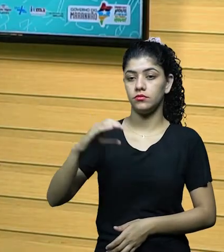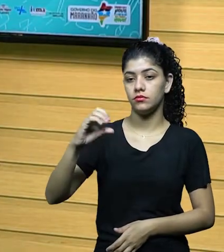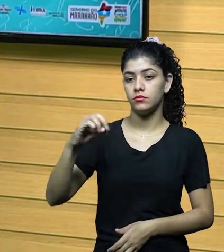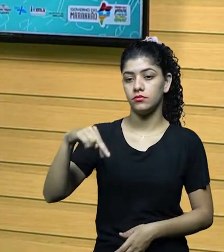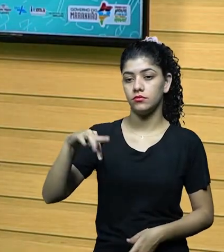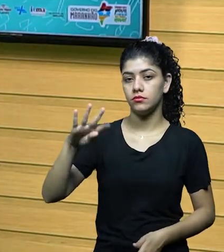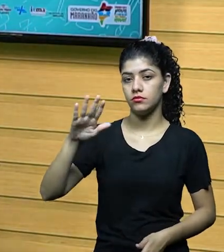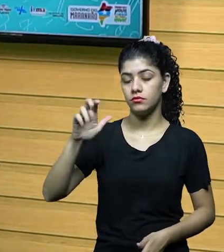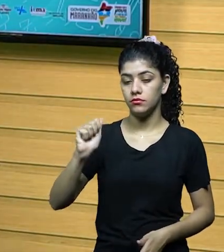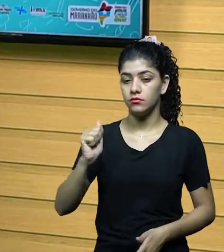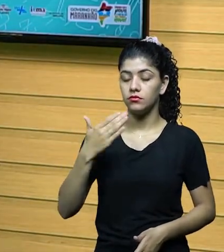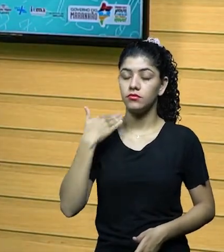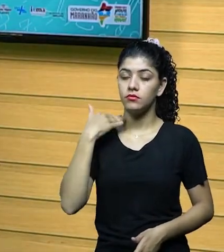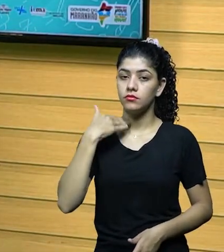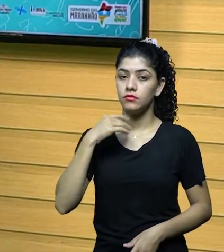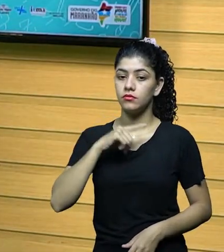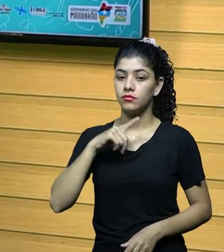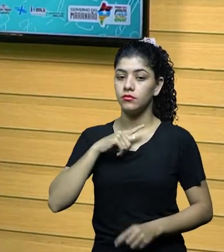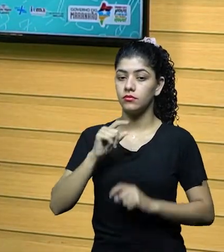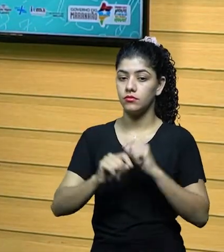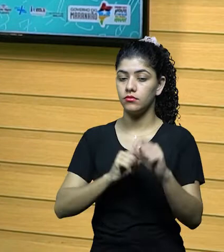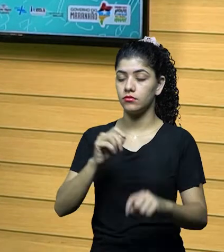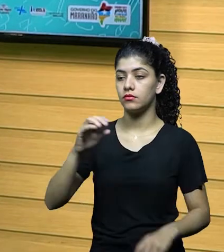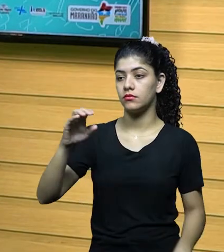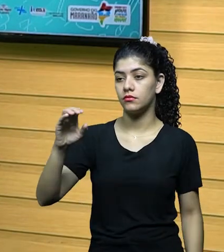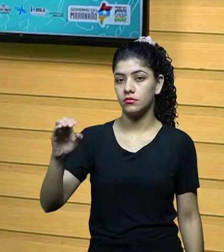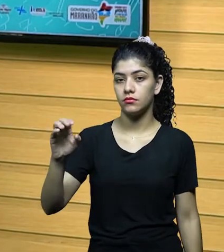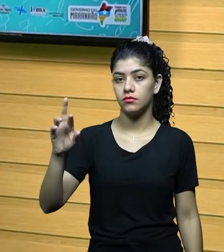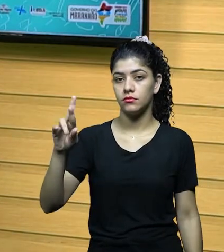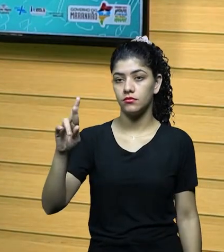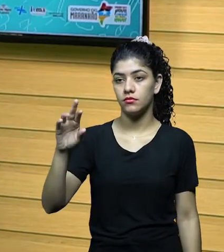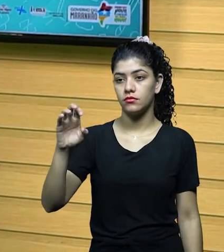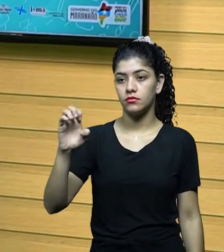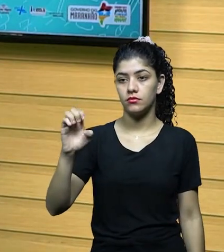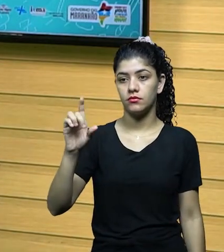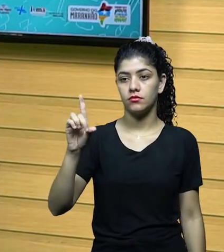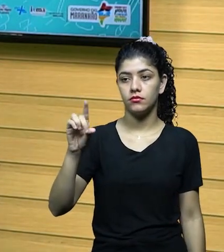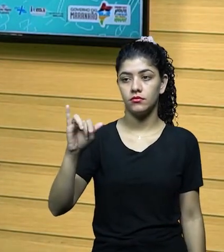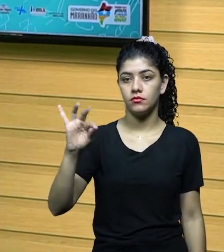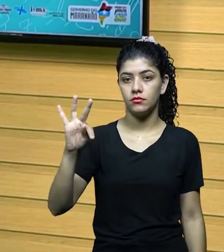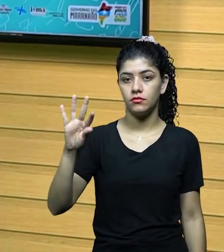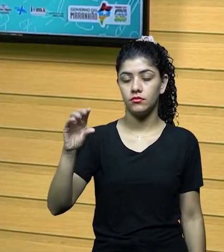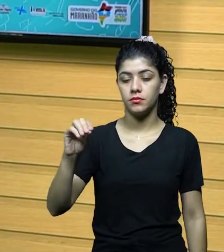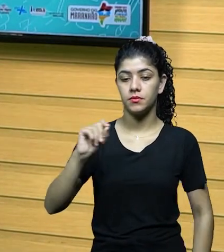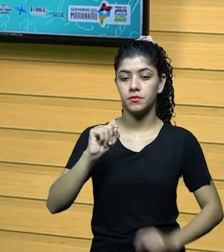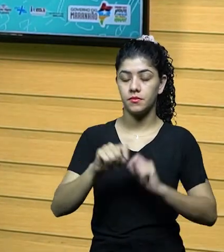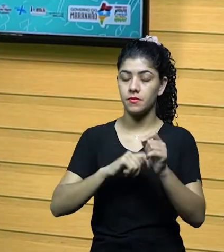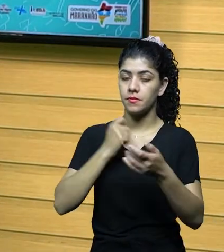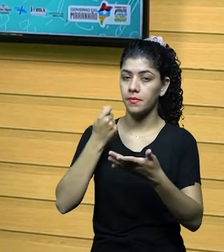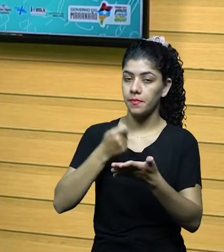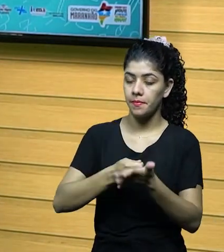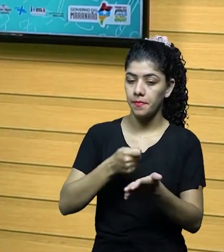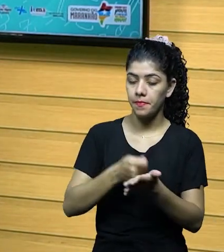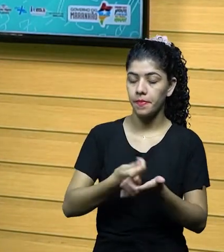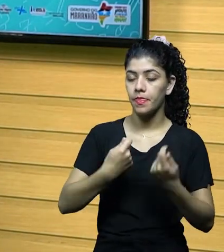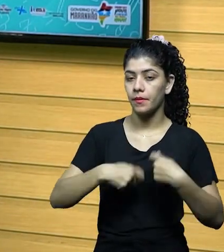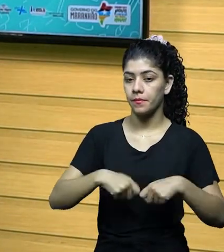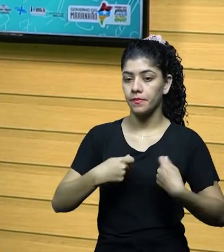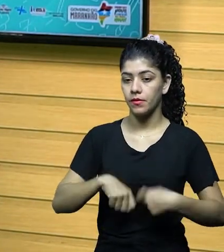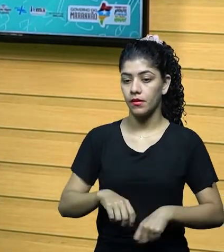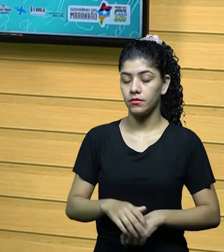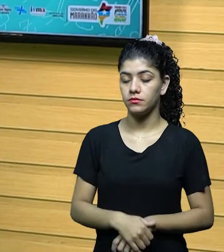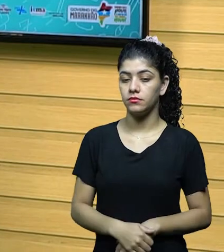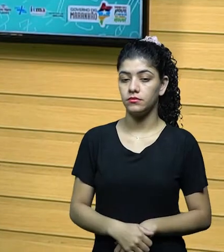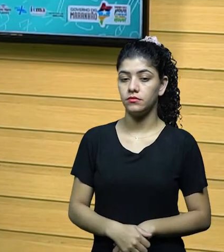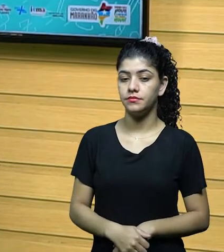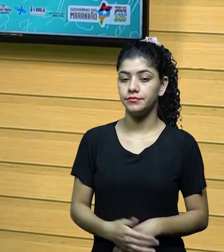o banco ele tem um crédito, ou seja, ele tem um passivo com o dono da conta. Esse passivo ele tem que pagar. Quando